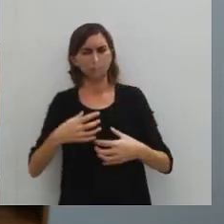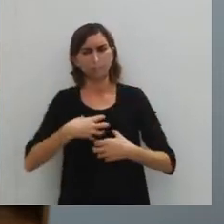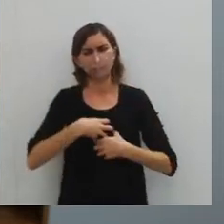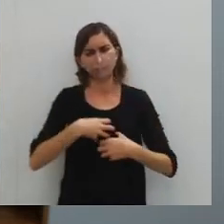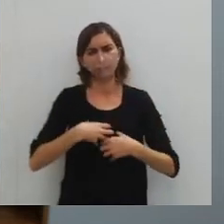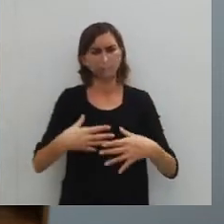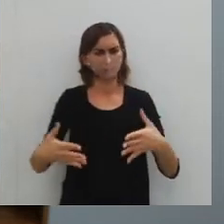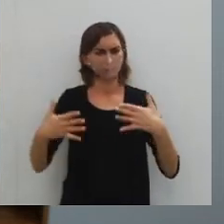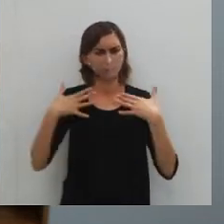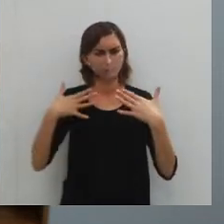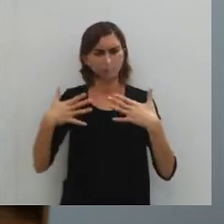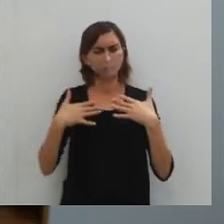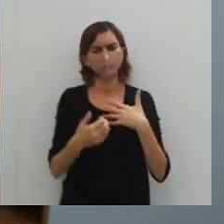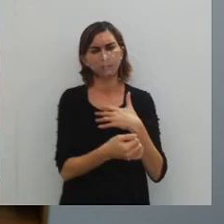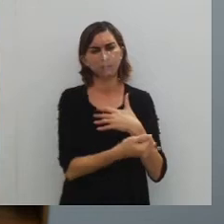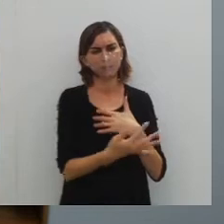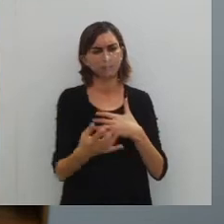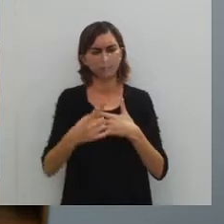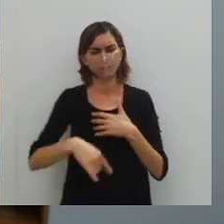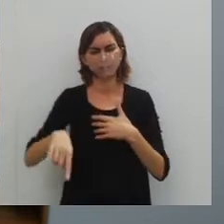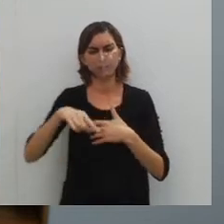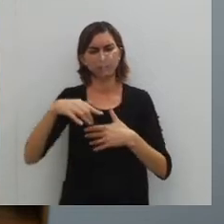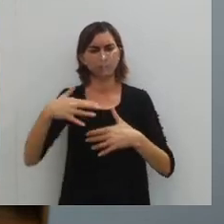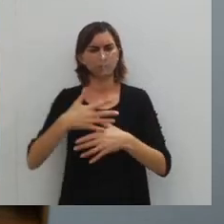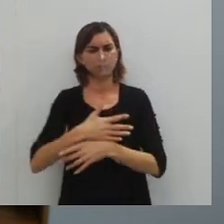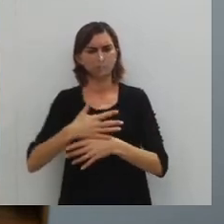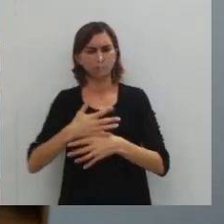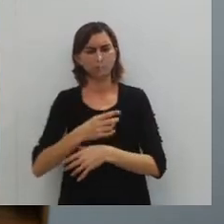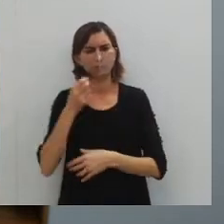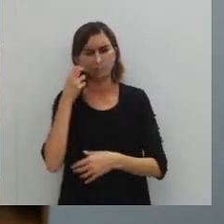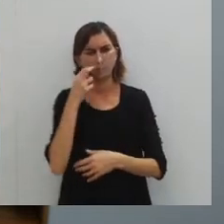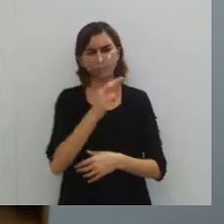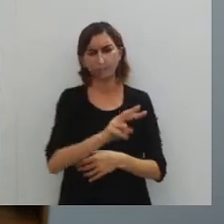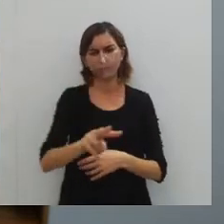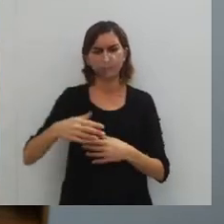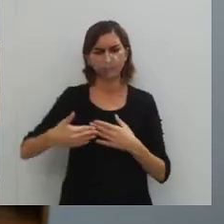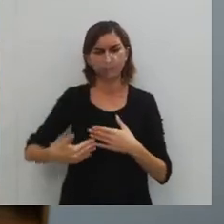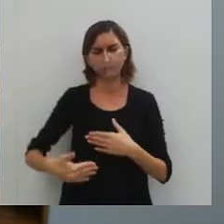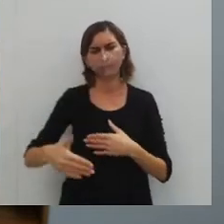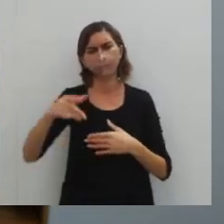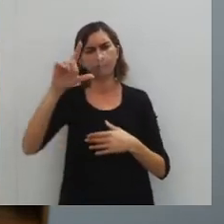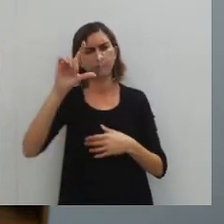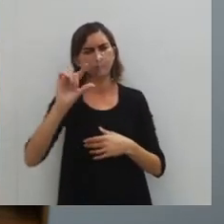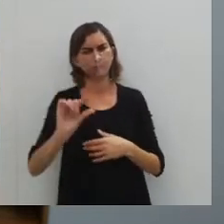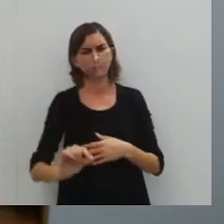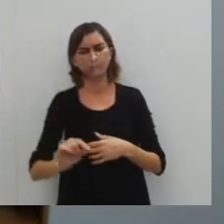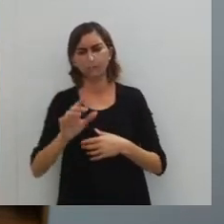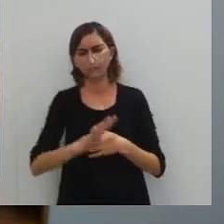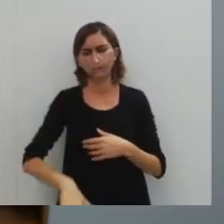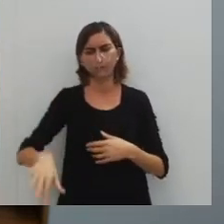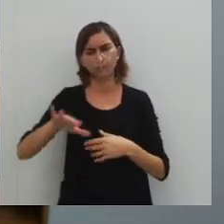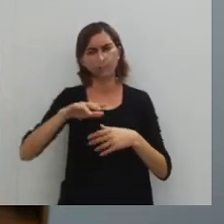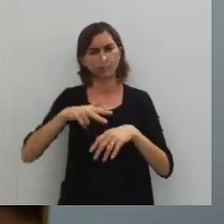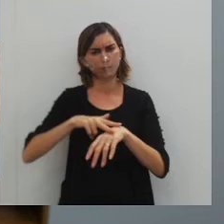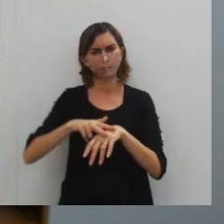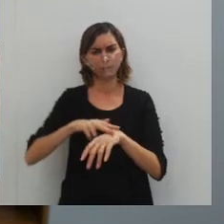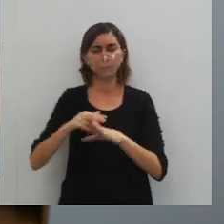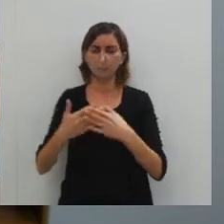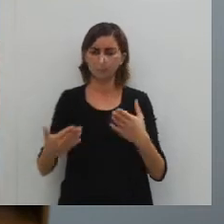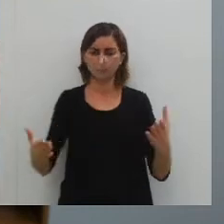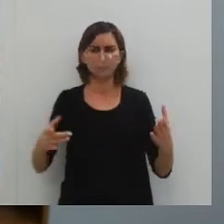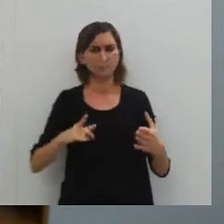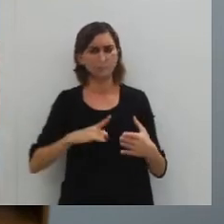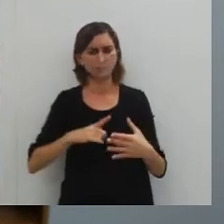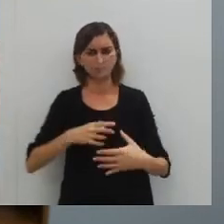do calor. Enquanto as nossas cidades, a gente vê cada vez menos áreas verdes. Com isso, a gente tem